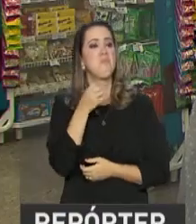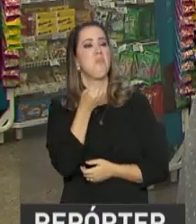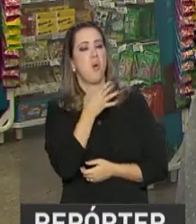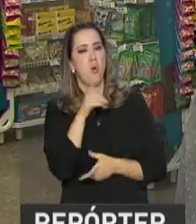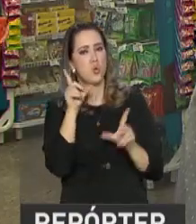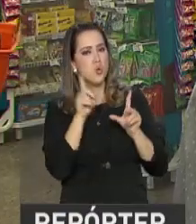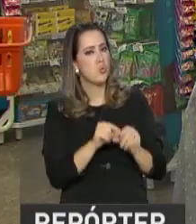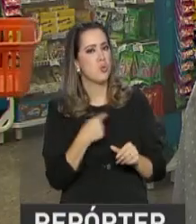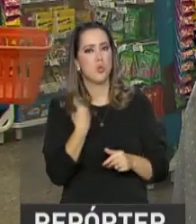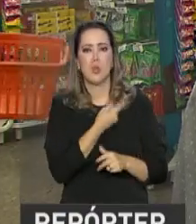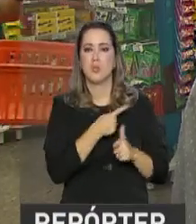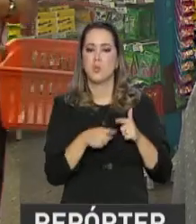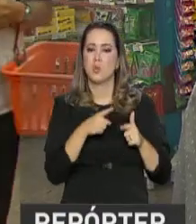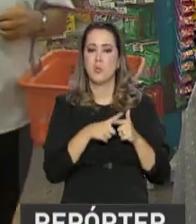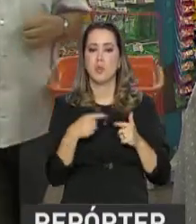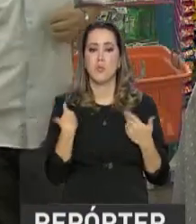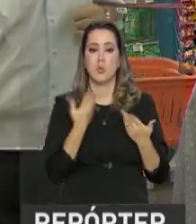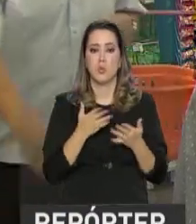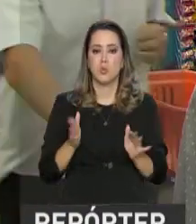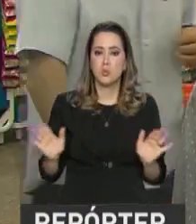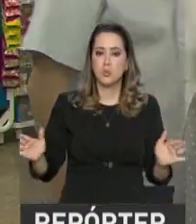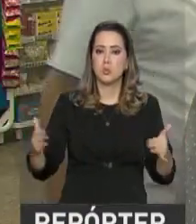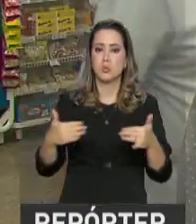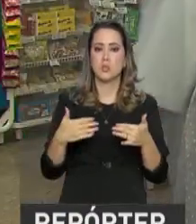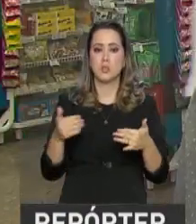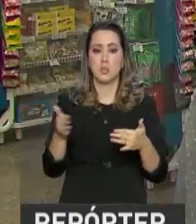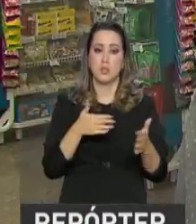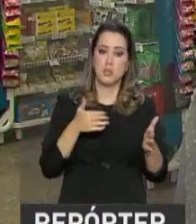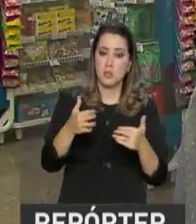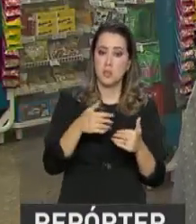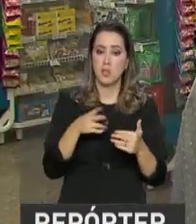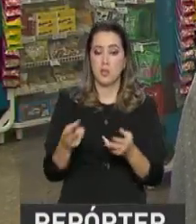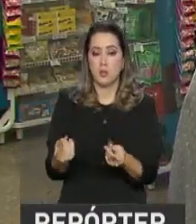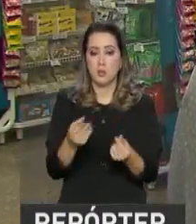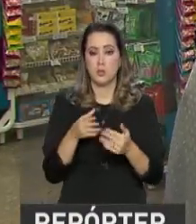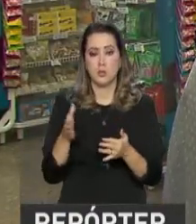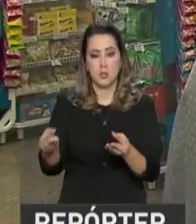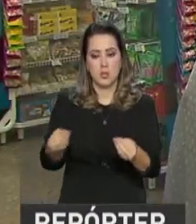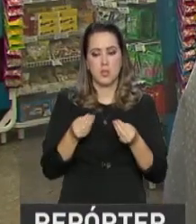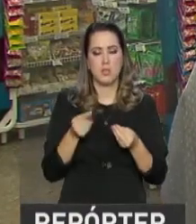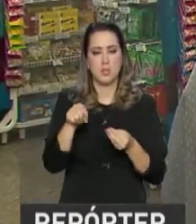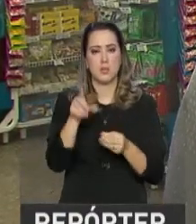problemas. Hoje nós achamos que a nossa principal fonte de moeda na loja é a moeda trazida por essa demanda aí.